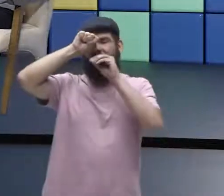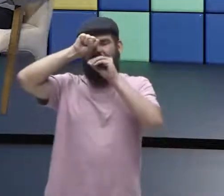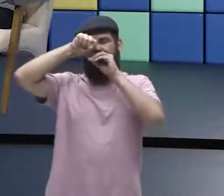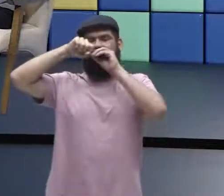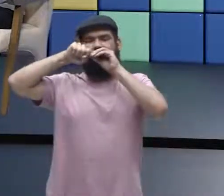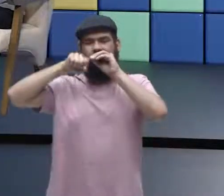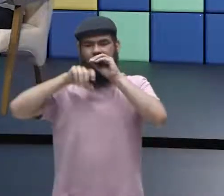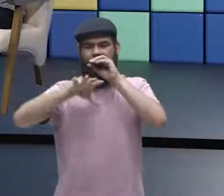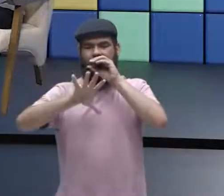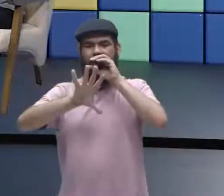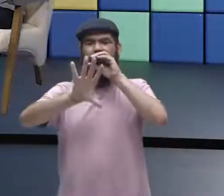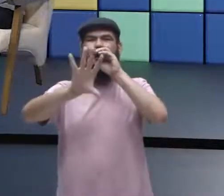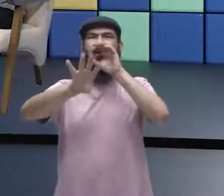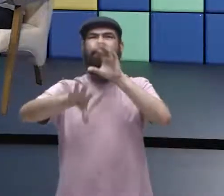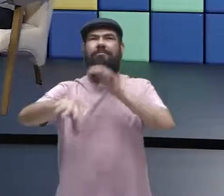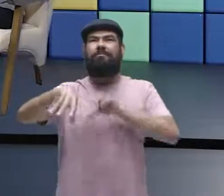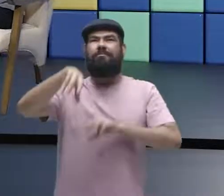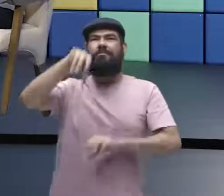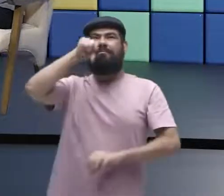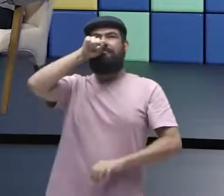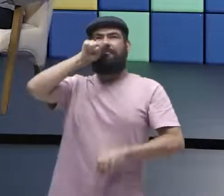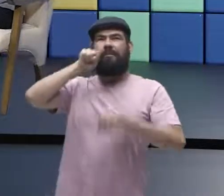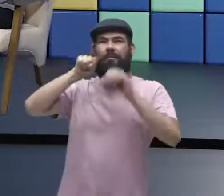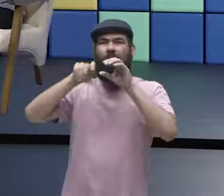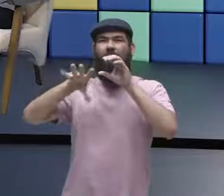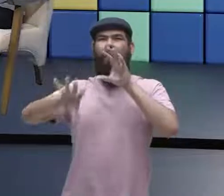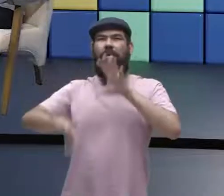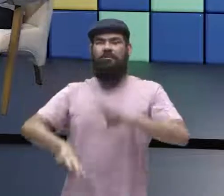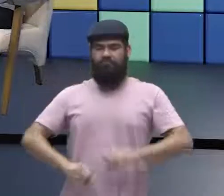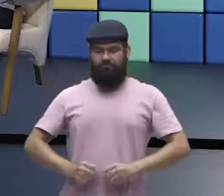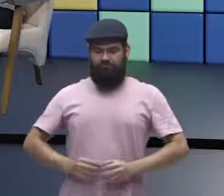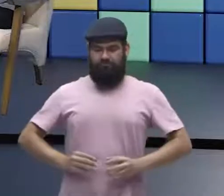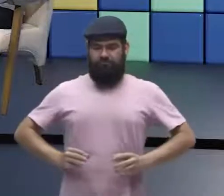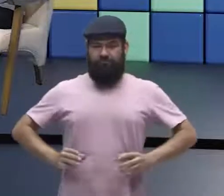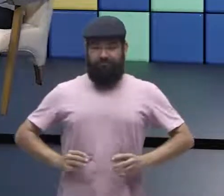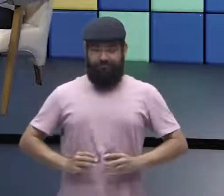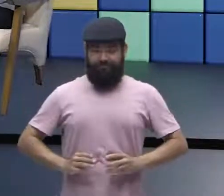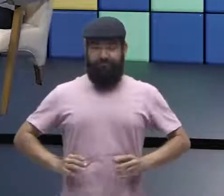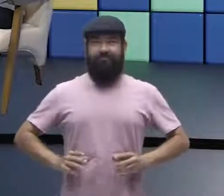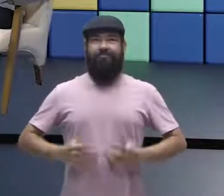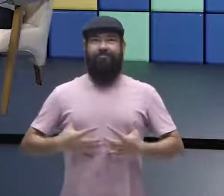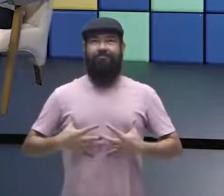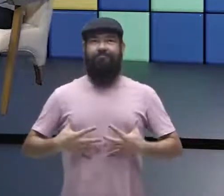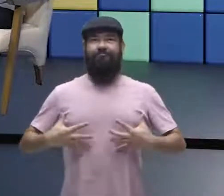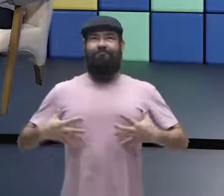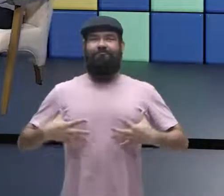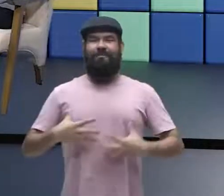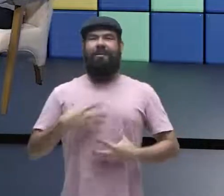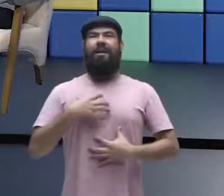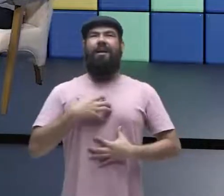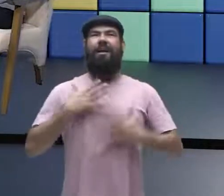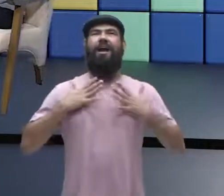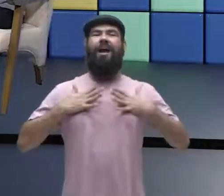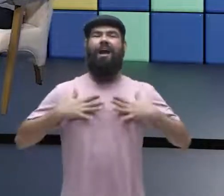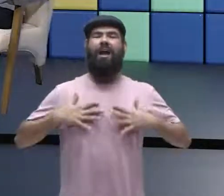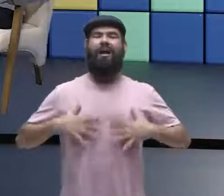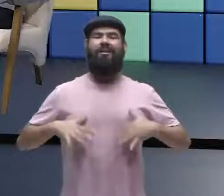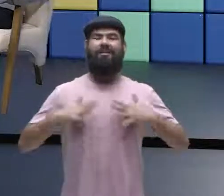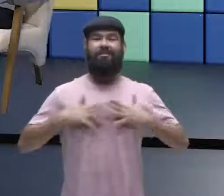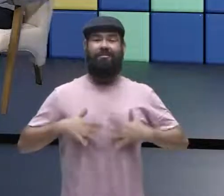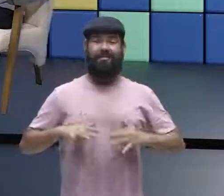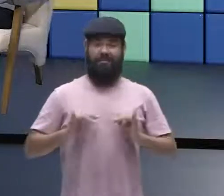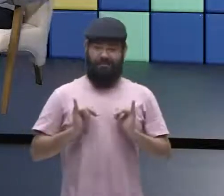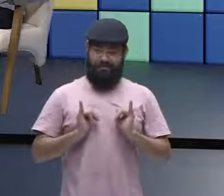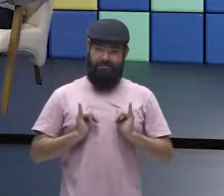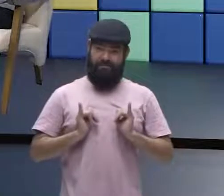respiração, né? Faz o exercício respiratório. E aí você vai se sentir mais calmo, mais relaxado. E